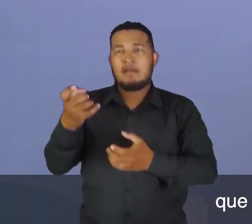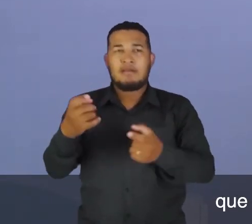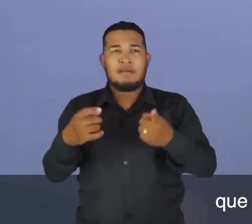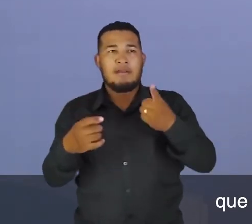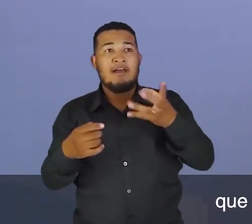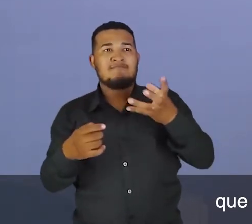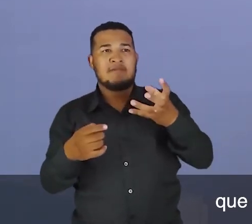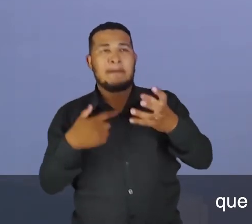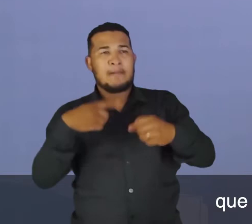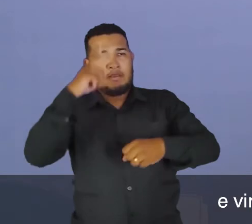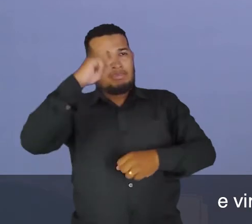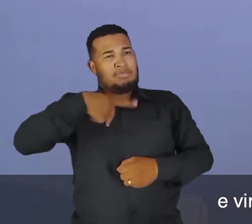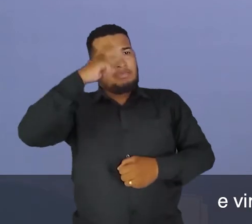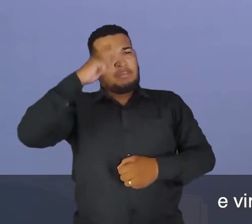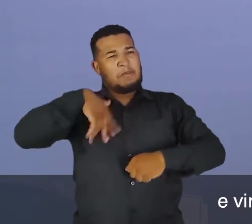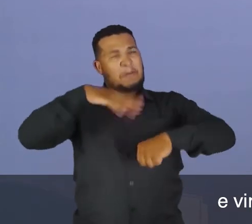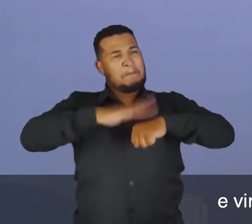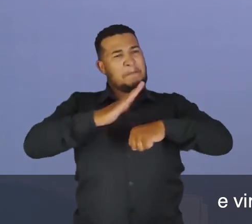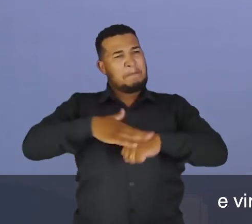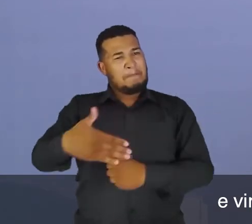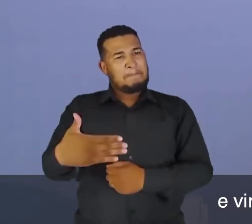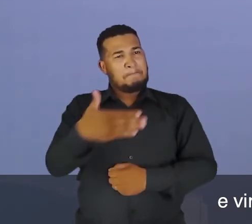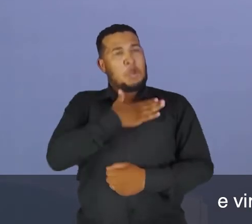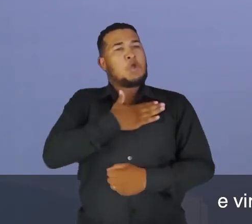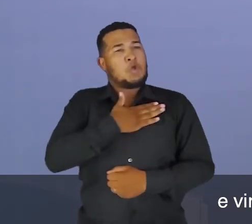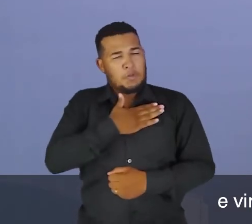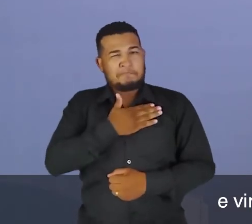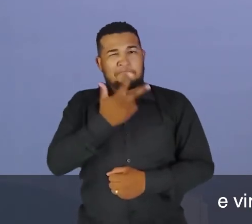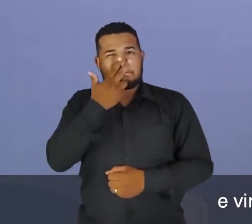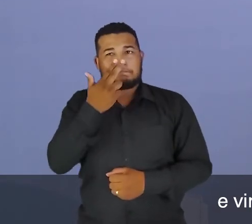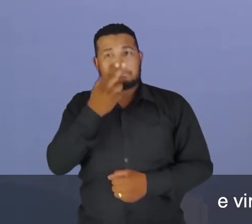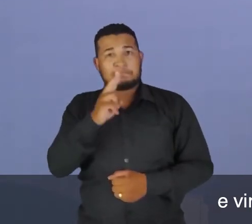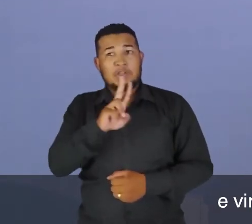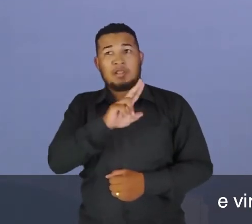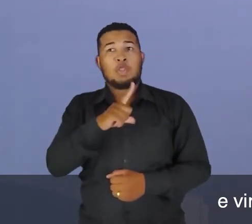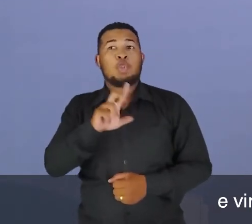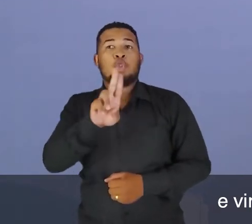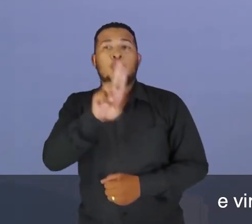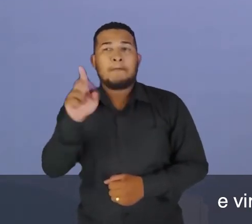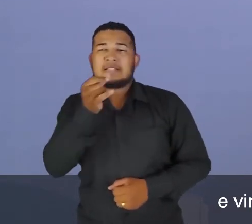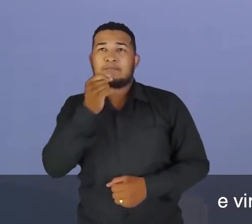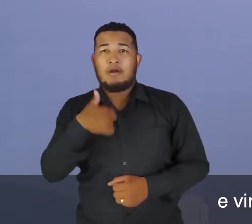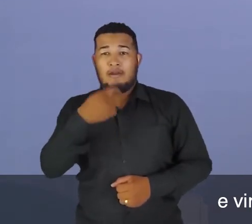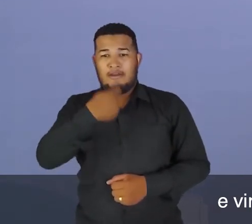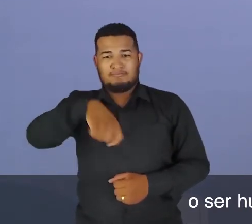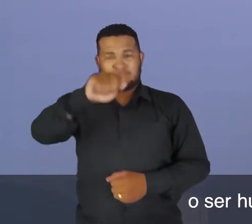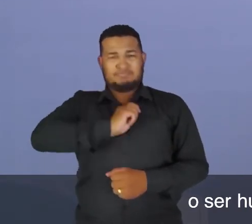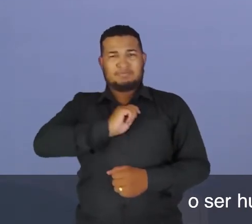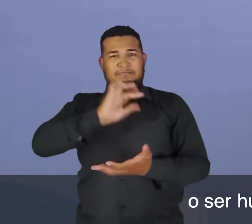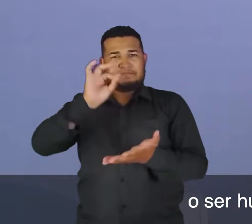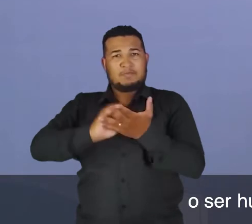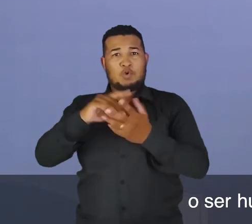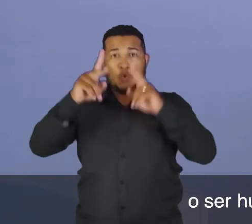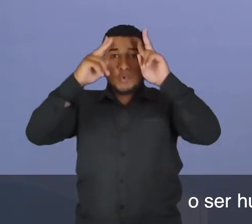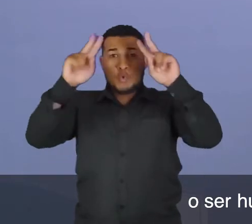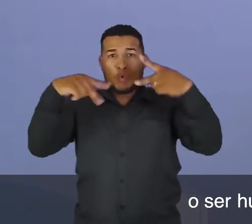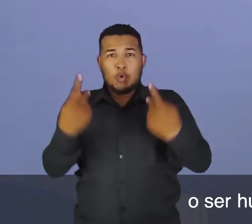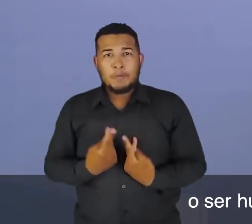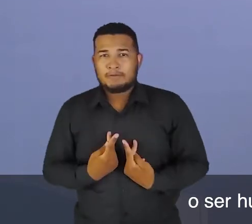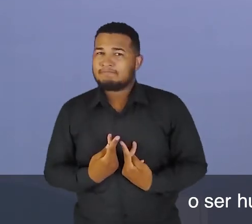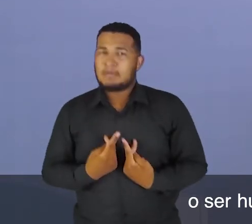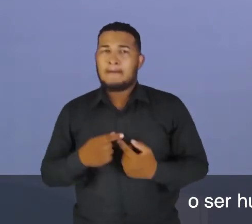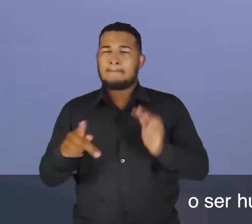provoca pertencimento e vira algo que não é denominado, não é mais você, não é mais o ser humano que você